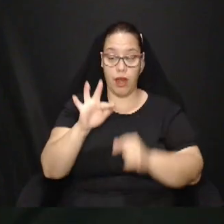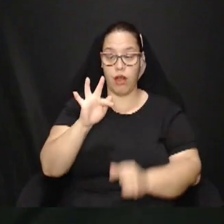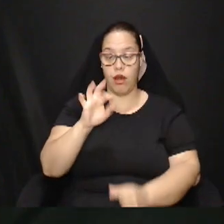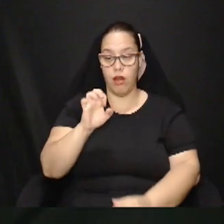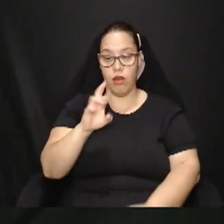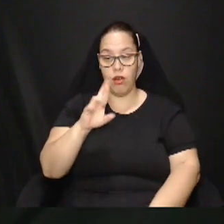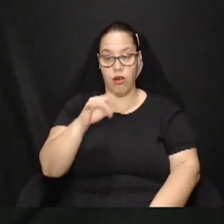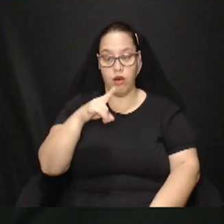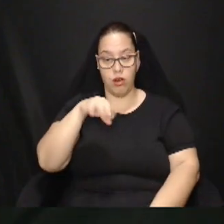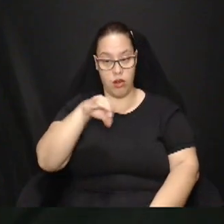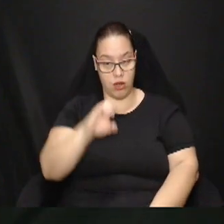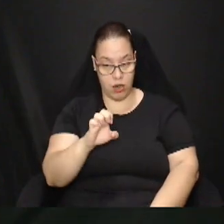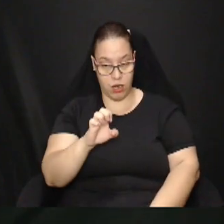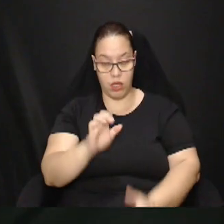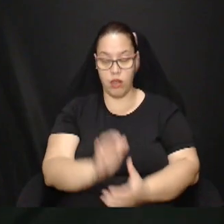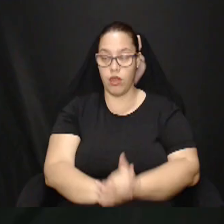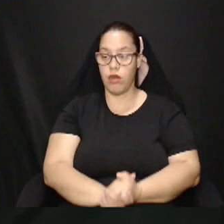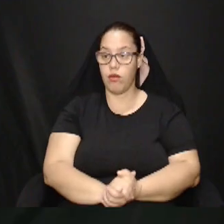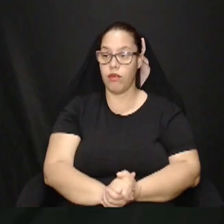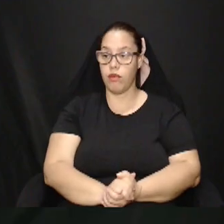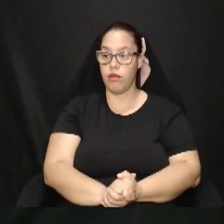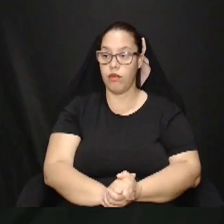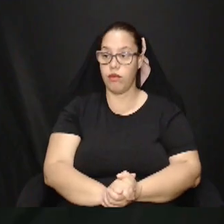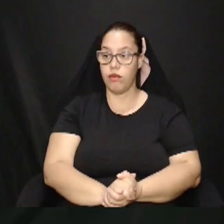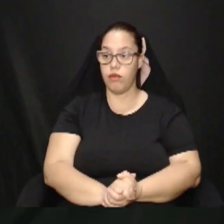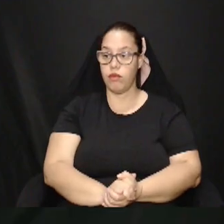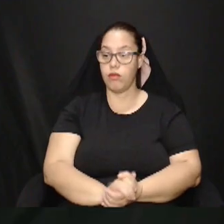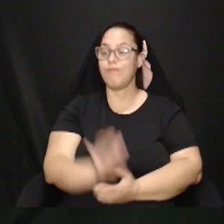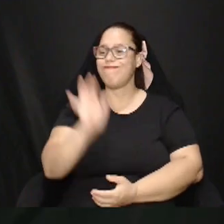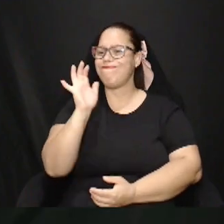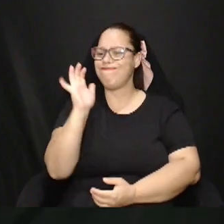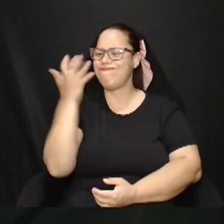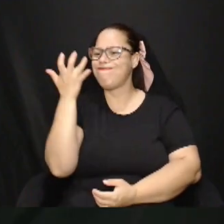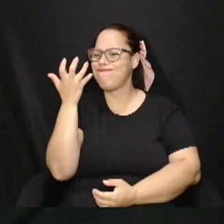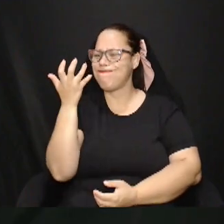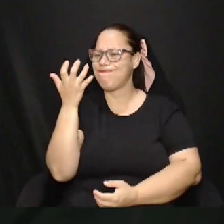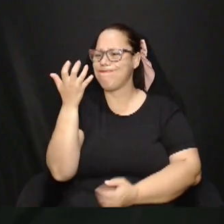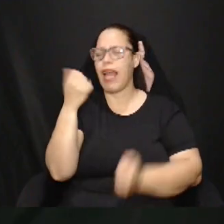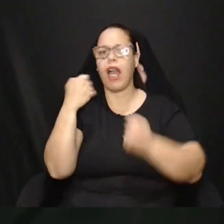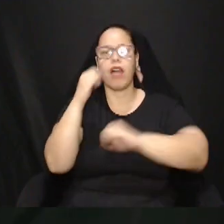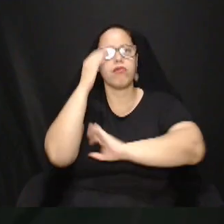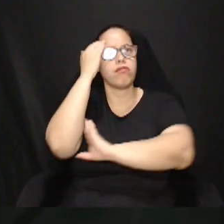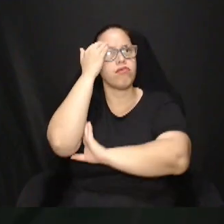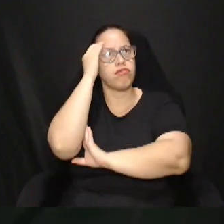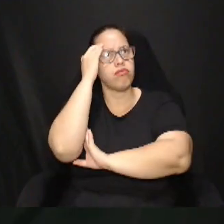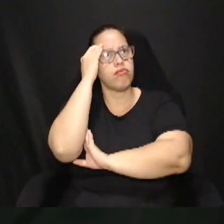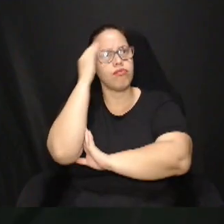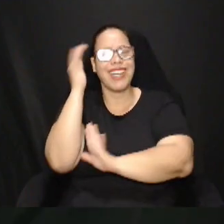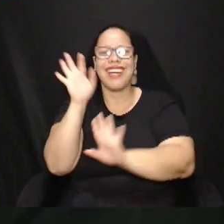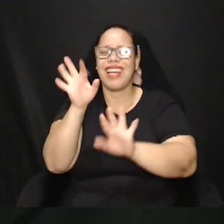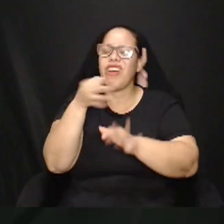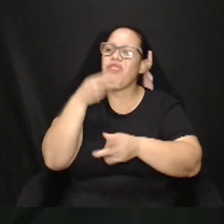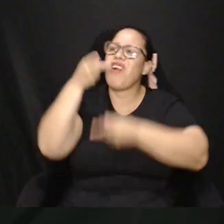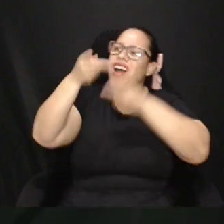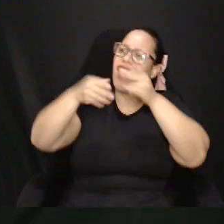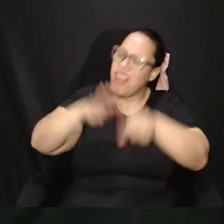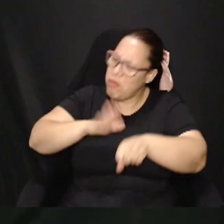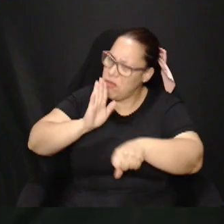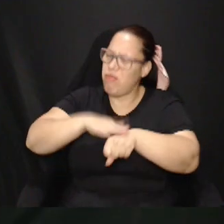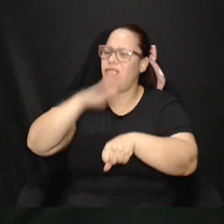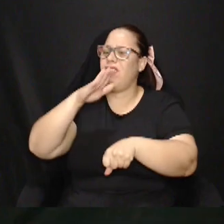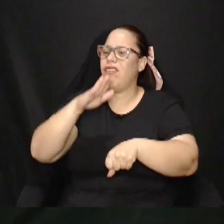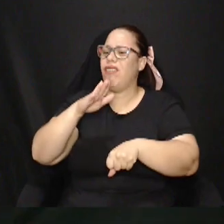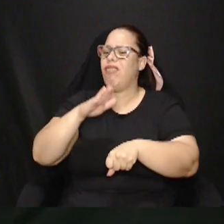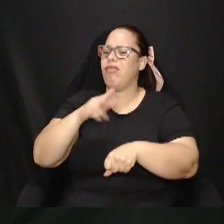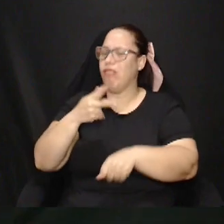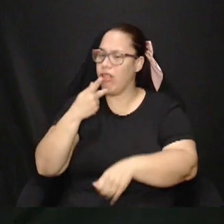né, que tem acontecido, e a gente precisa desmistificar isso, falar um pouco mais sobre